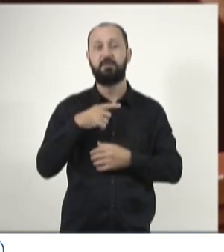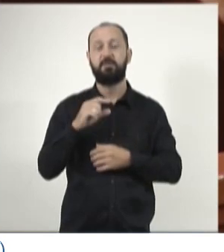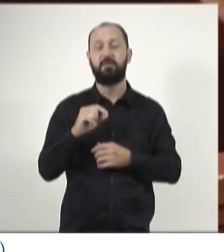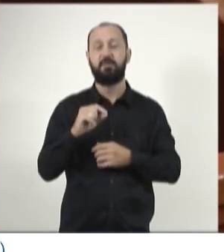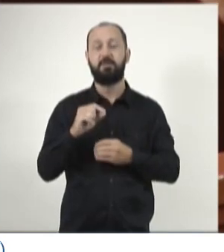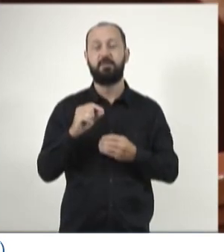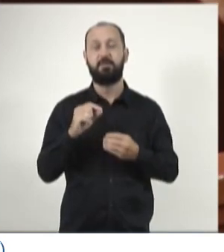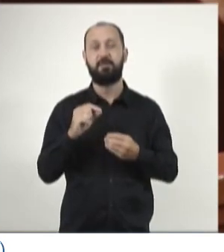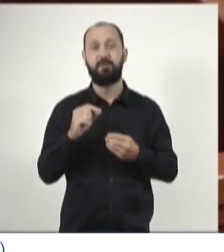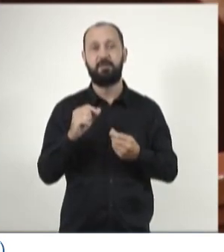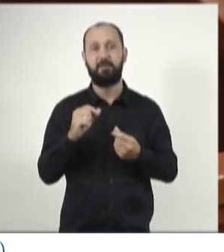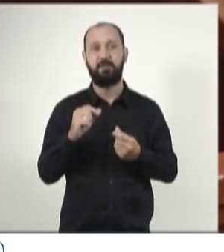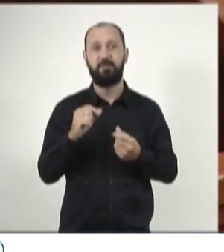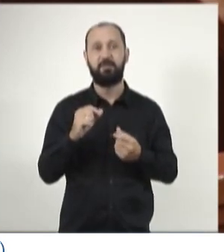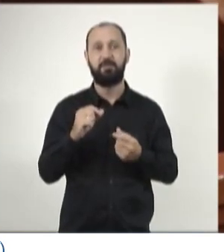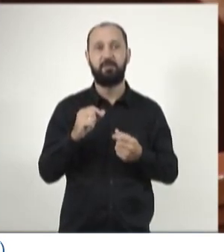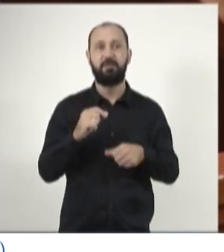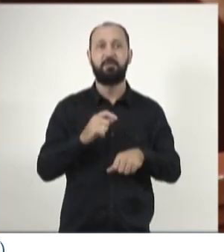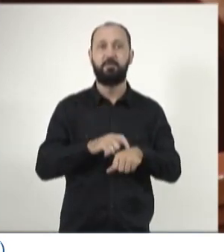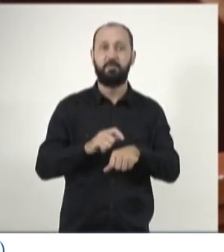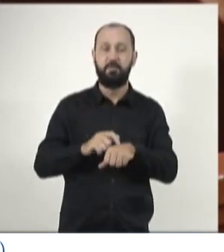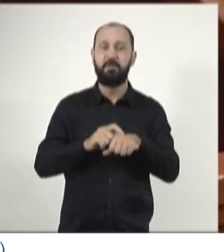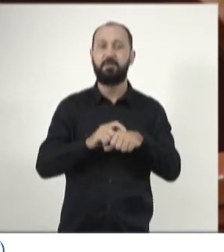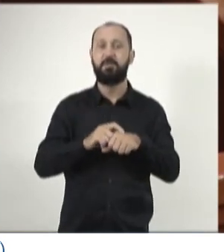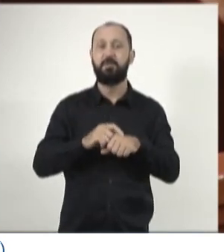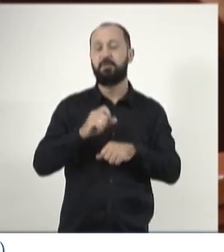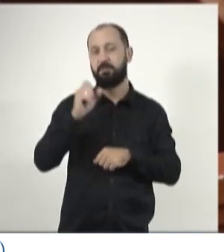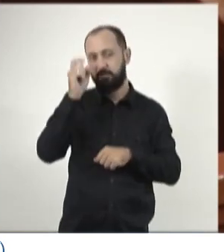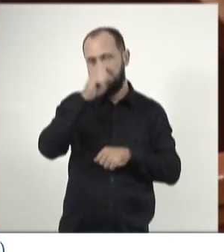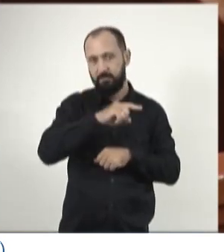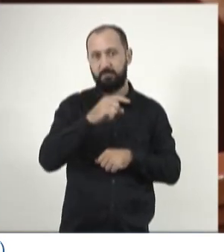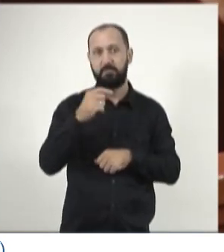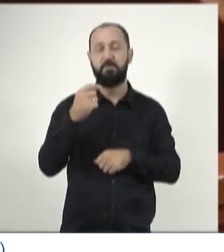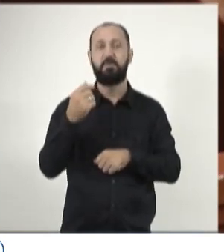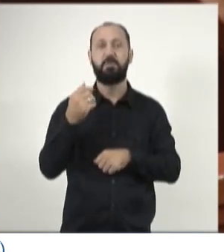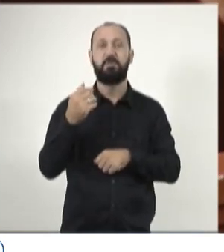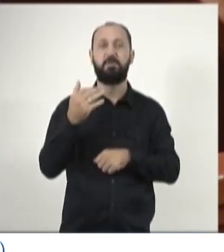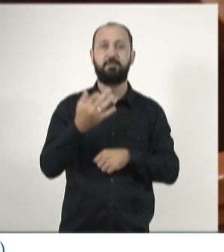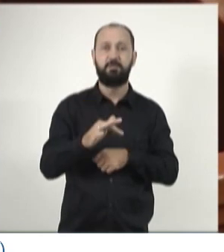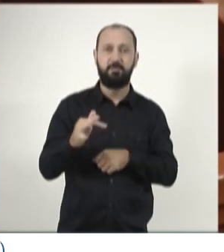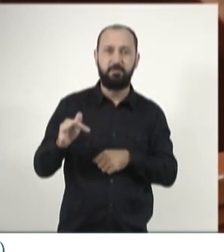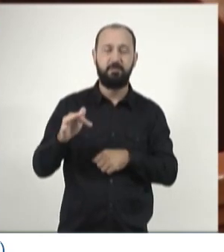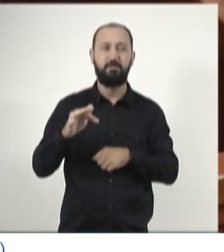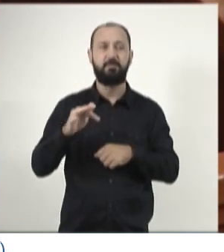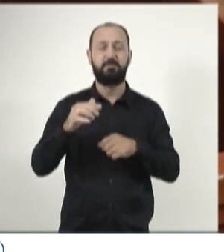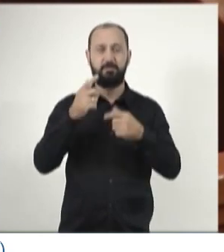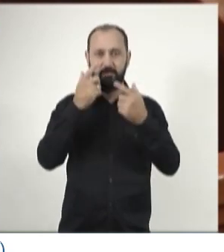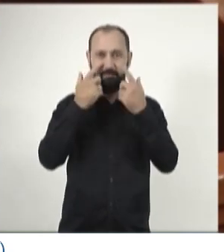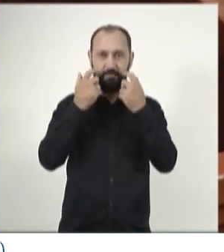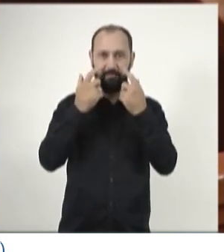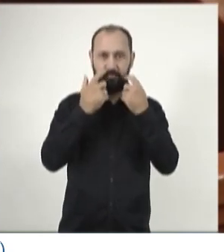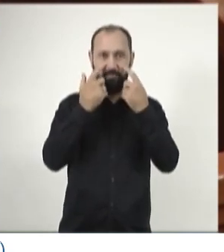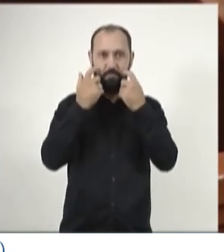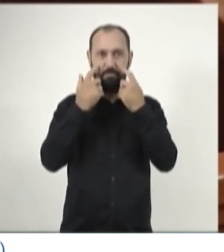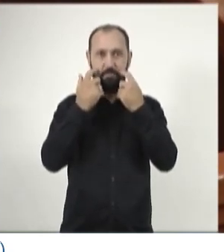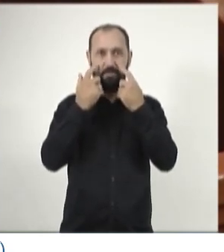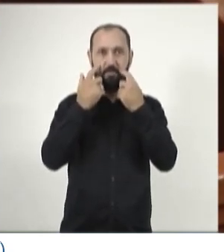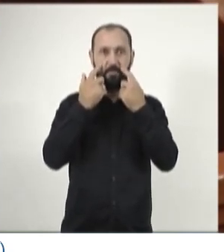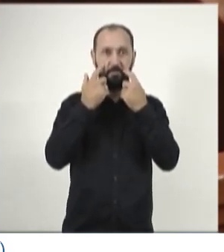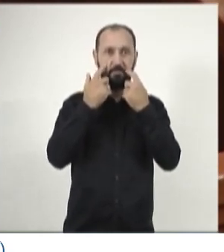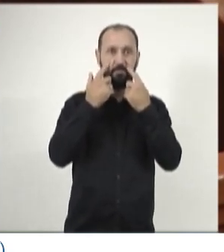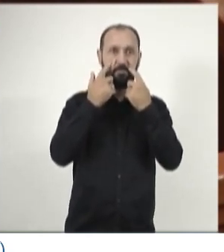passar por situações difíceis, por dores, choros,